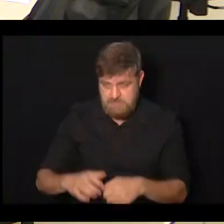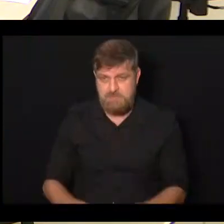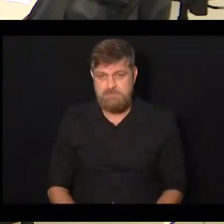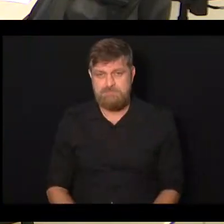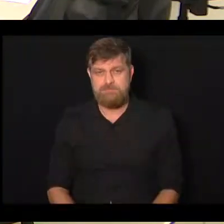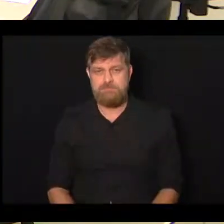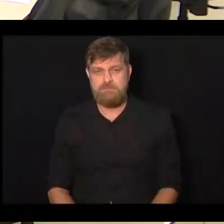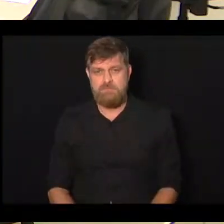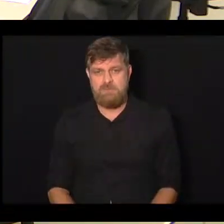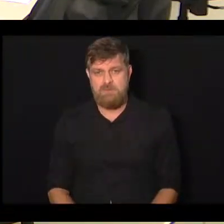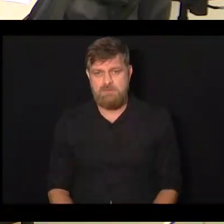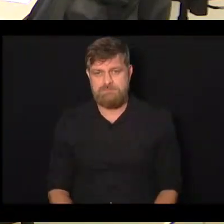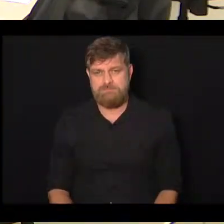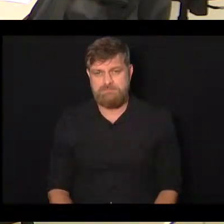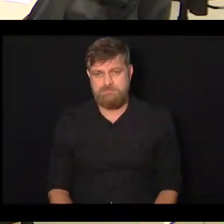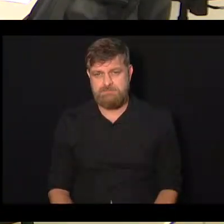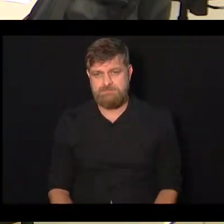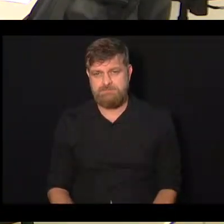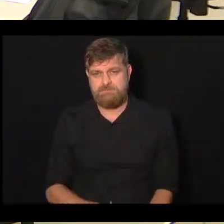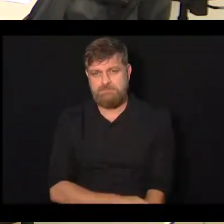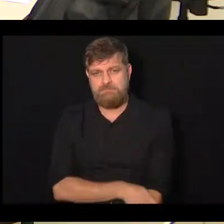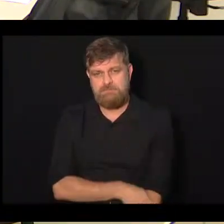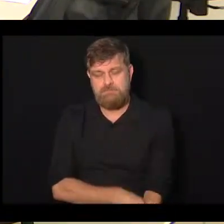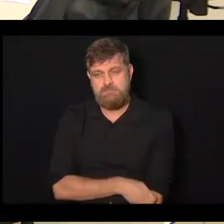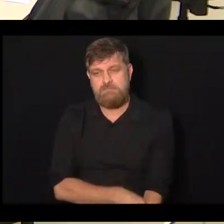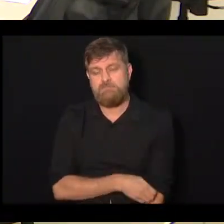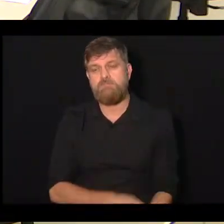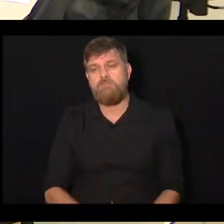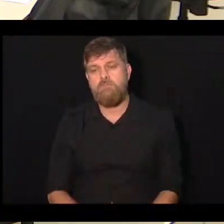Vereador Luiz Henrique, indago de Vossa Excelência se há necessidade de tempo.